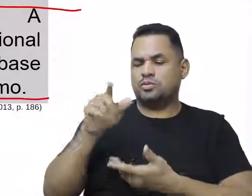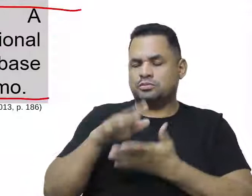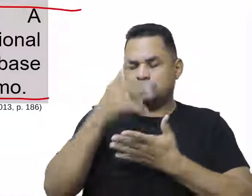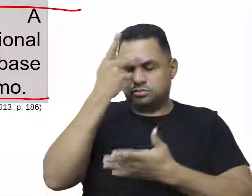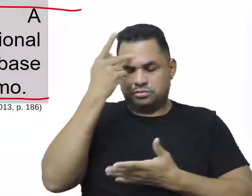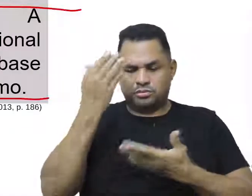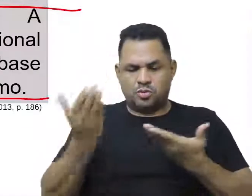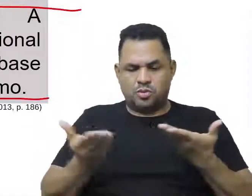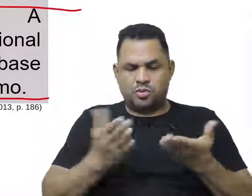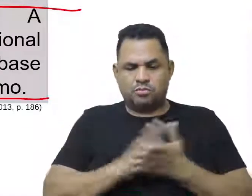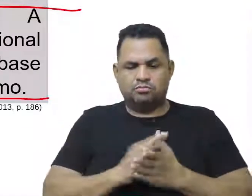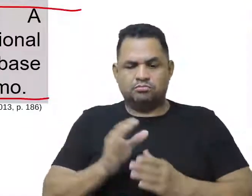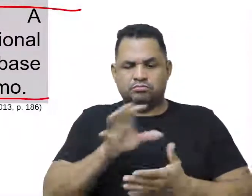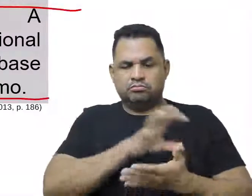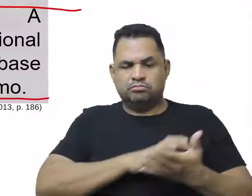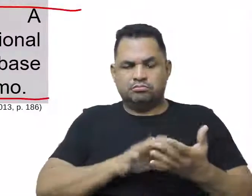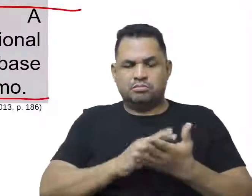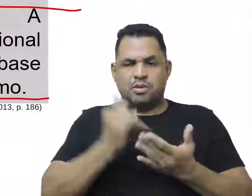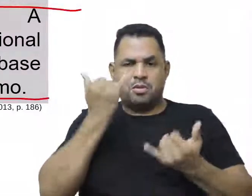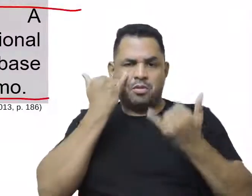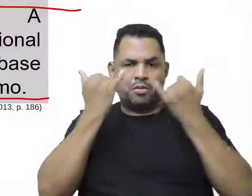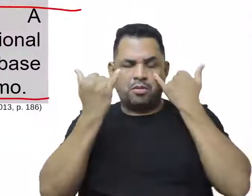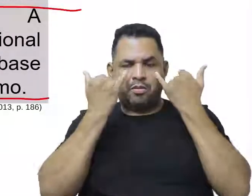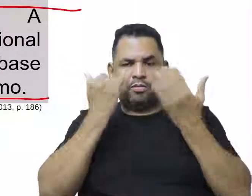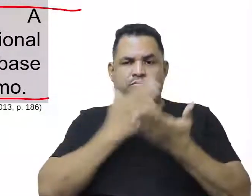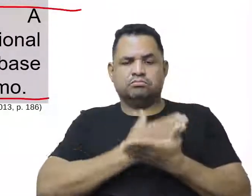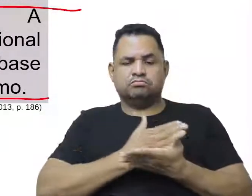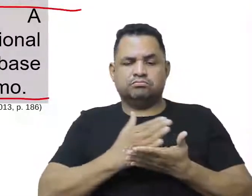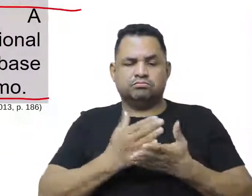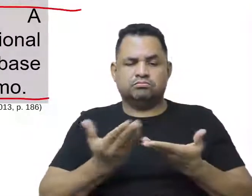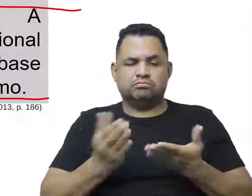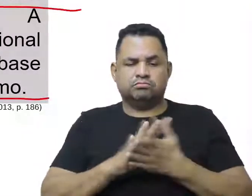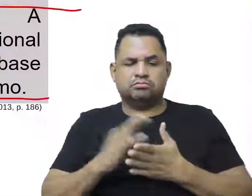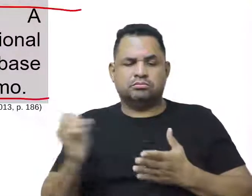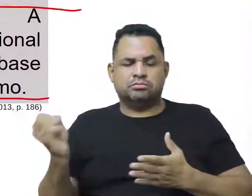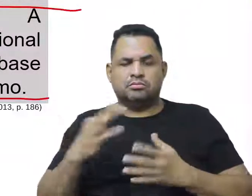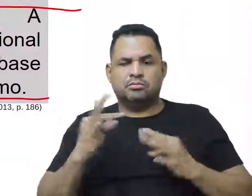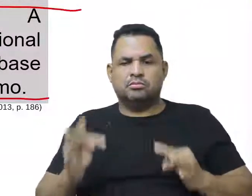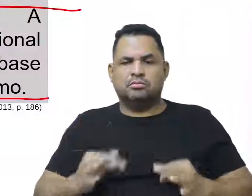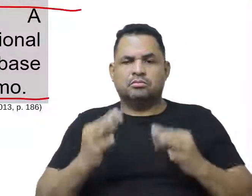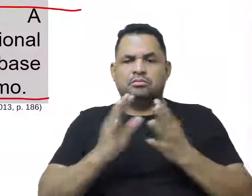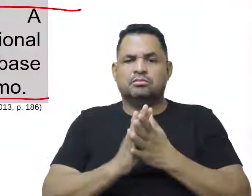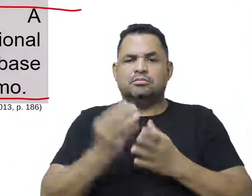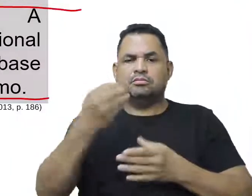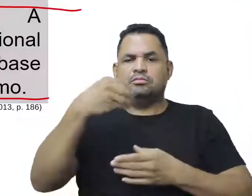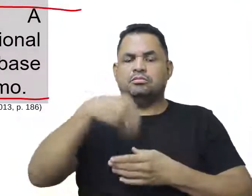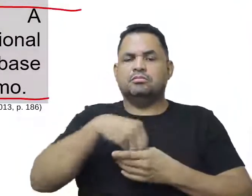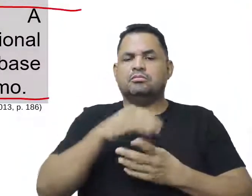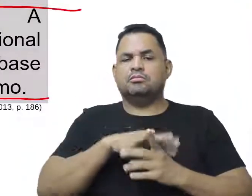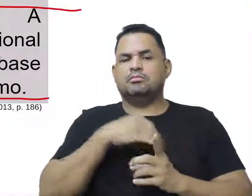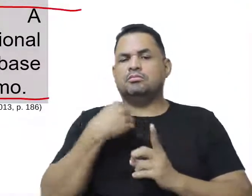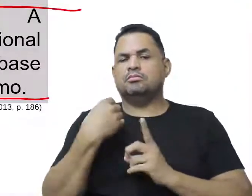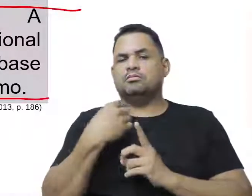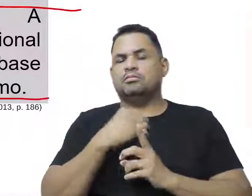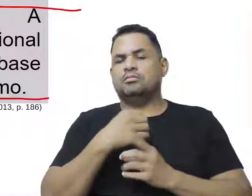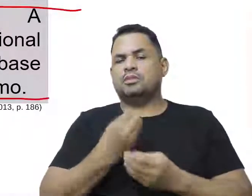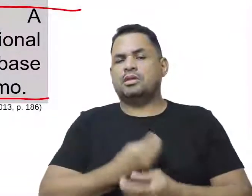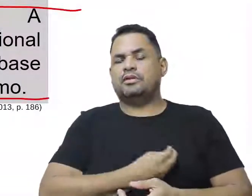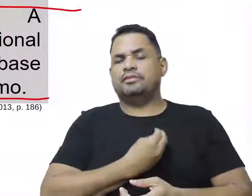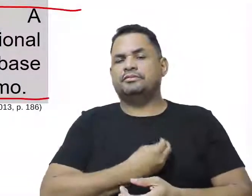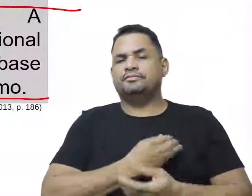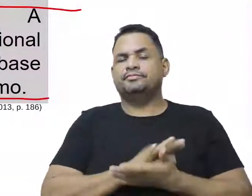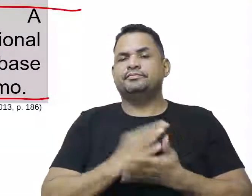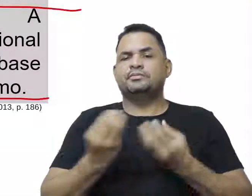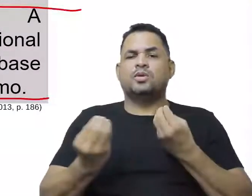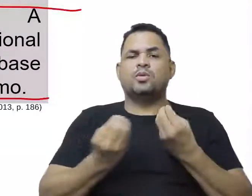a partir da revolução informacional a partir da introdução dessas tecnologias na nossa vida dessas tecnologias da informação